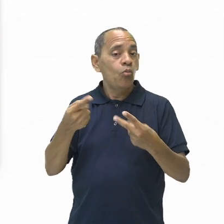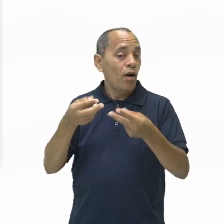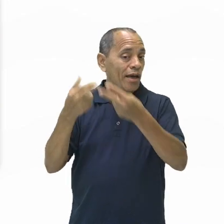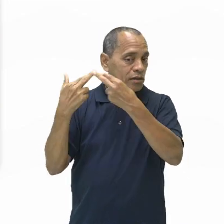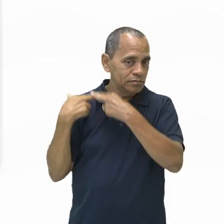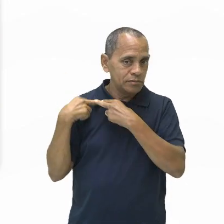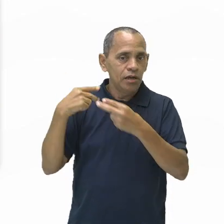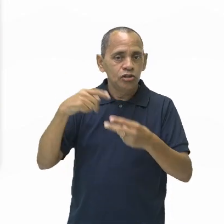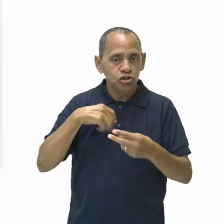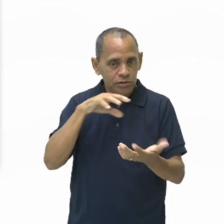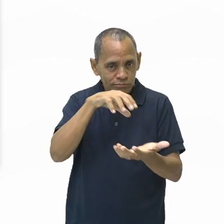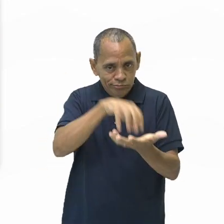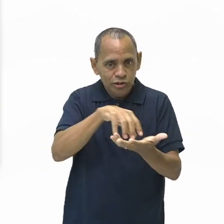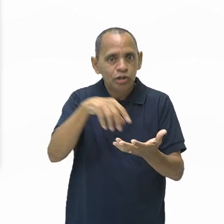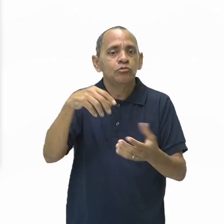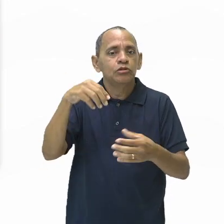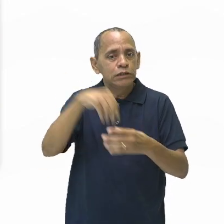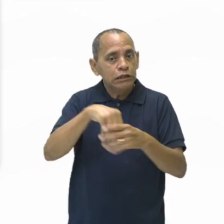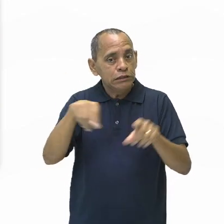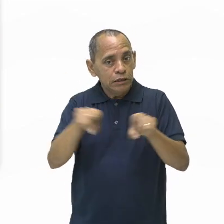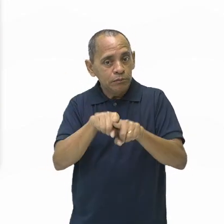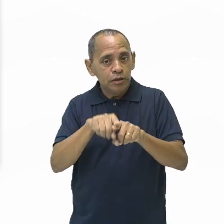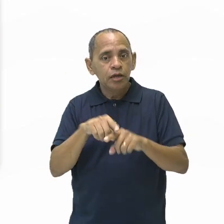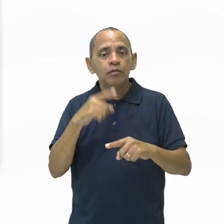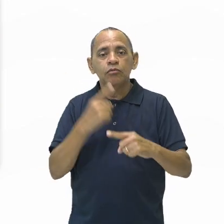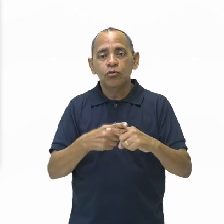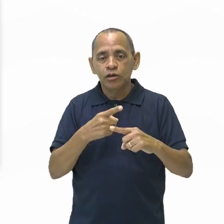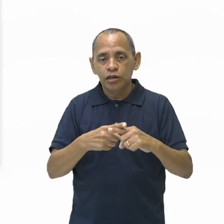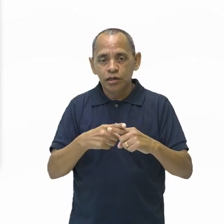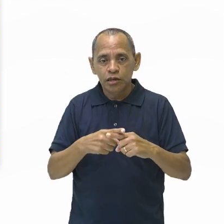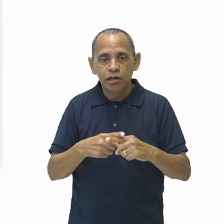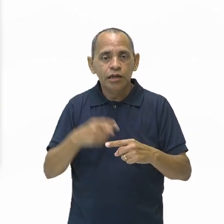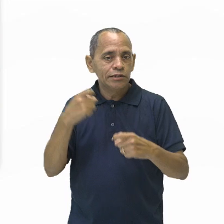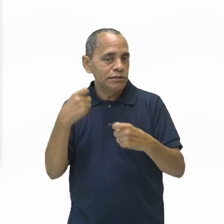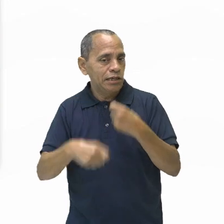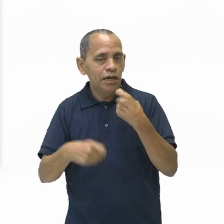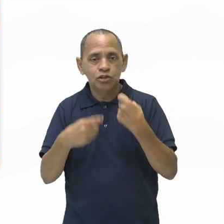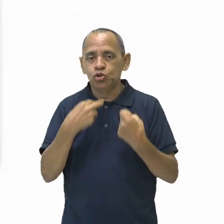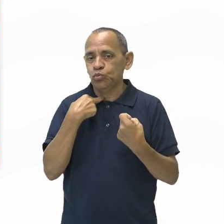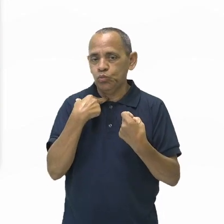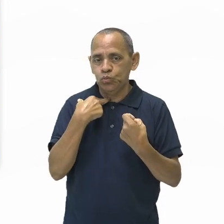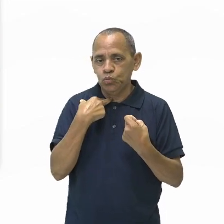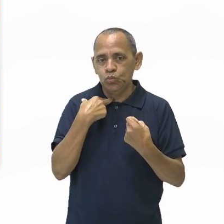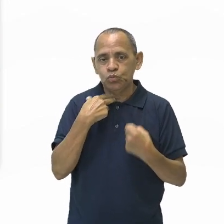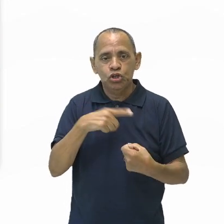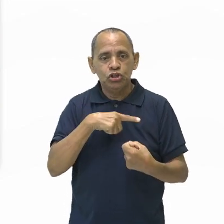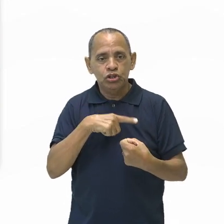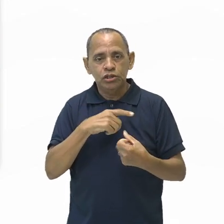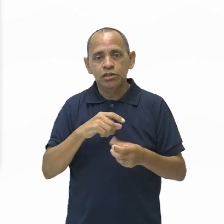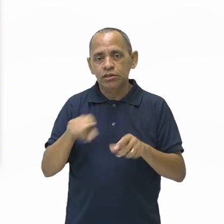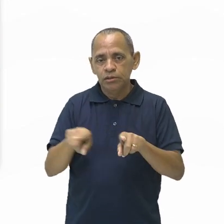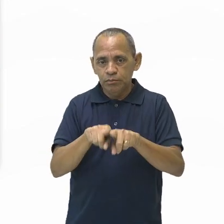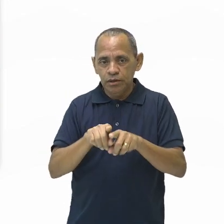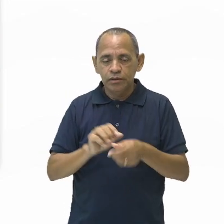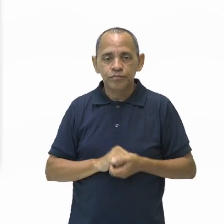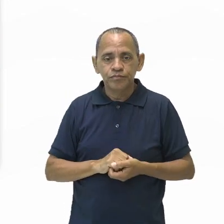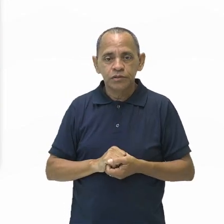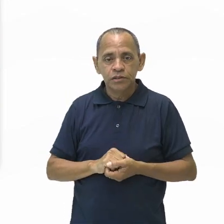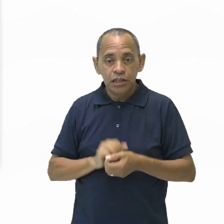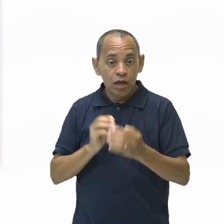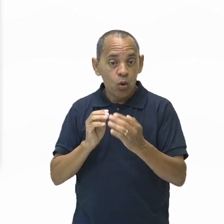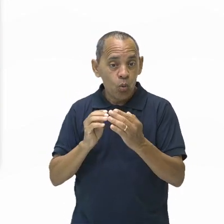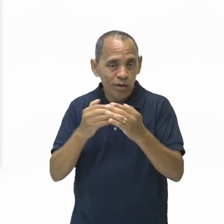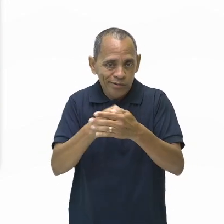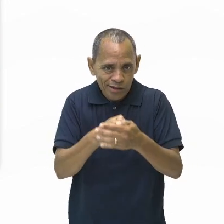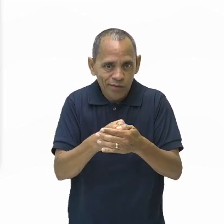quê? Permanecer virgem, porque ela guardava um segredo, esse segredo de Jurema e o mistério do sonho. Então,